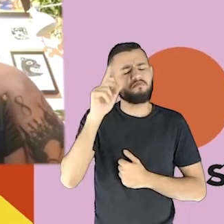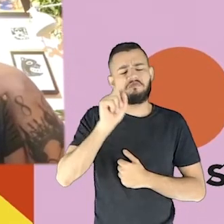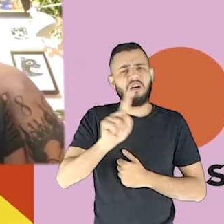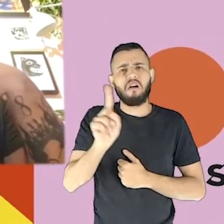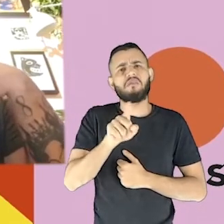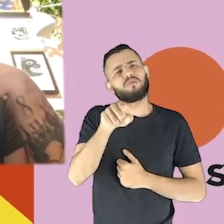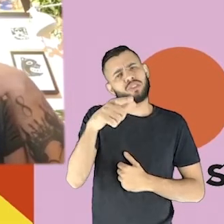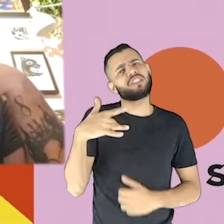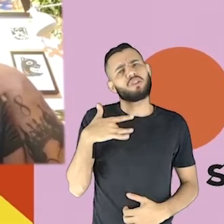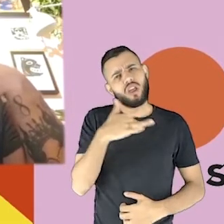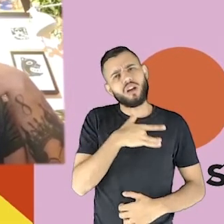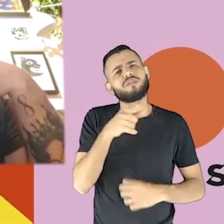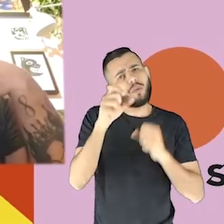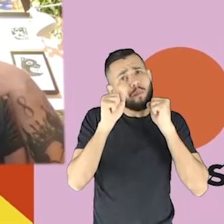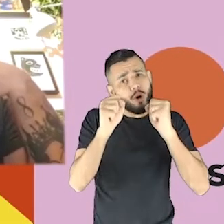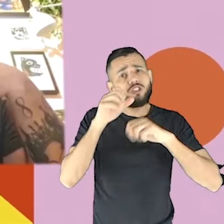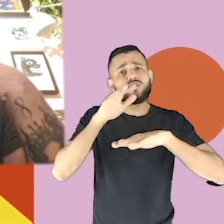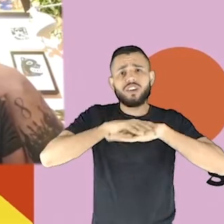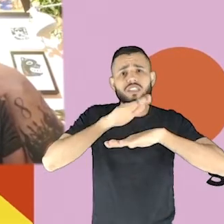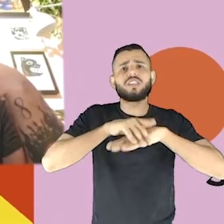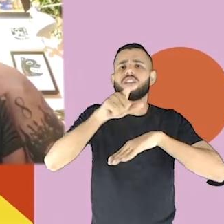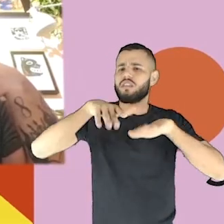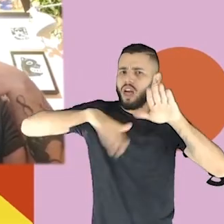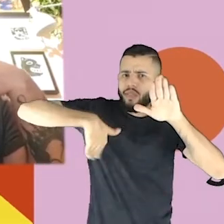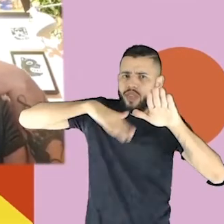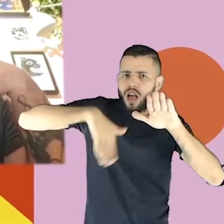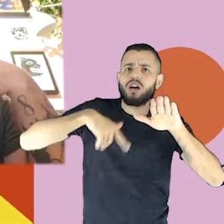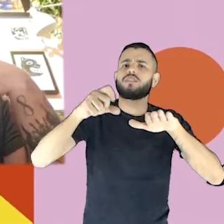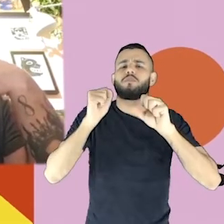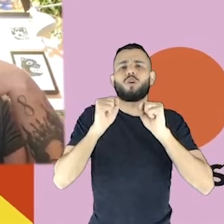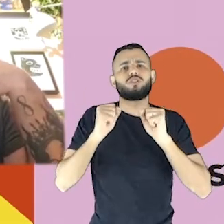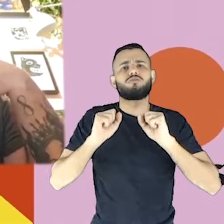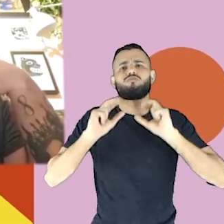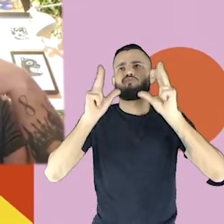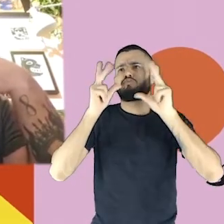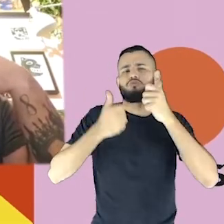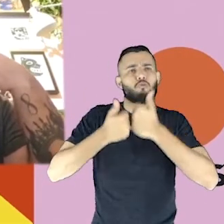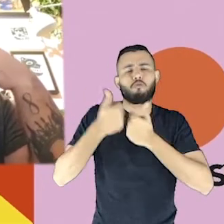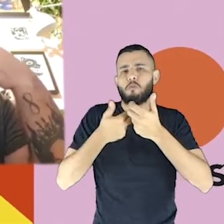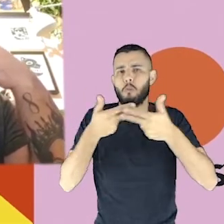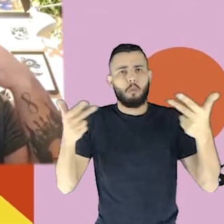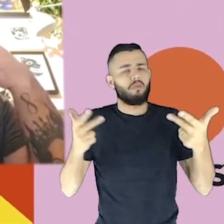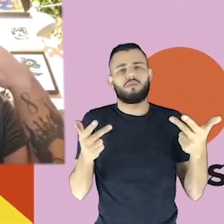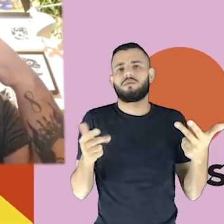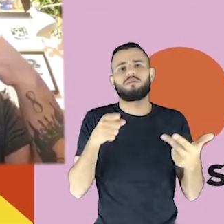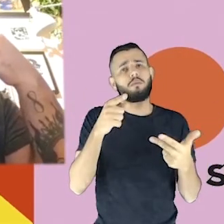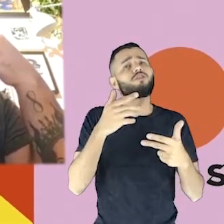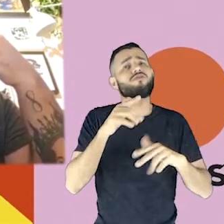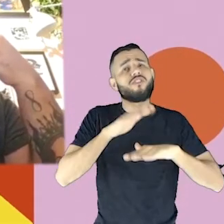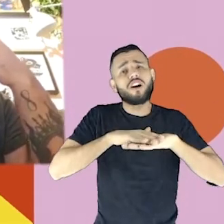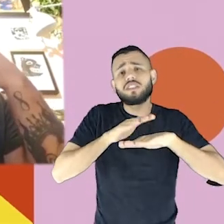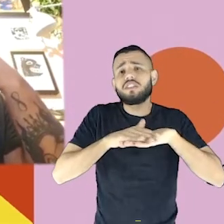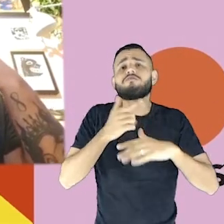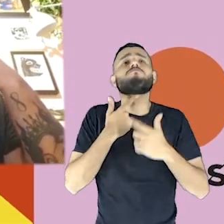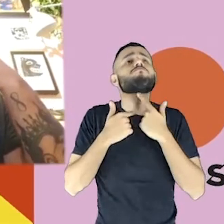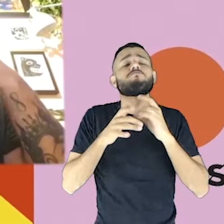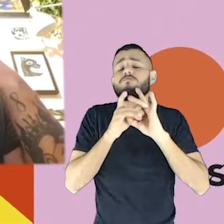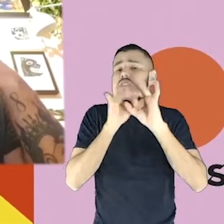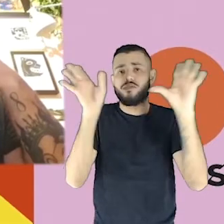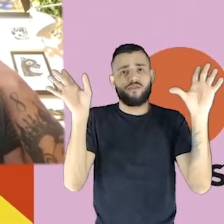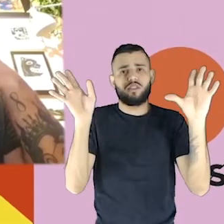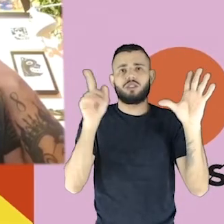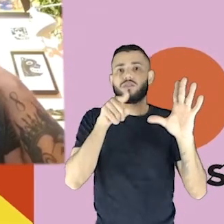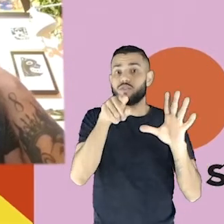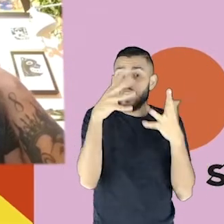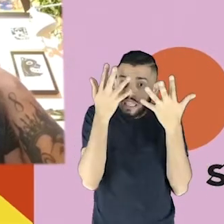você é super saudável, que você pode fazer isso, que você pode nadar, que você pode jogar, que você pode fazer o que você quiser. Até